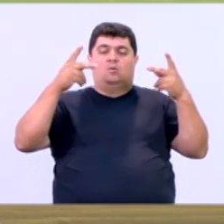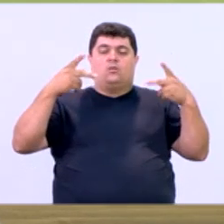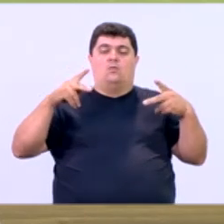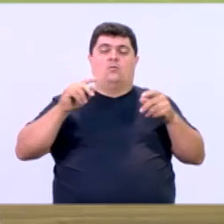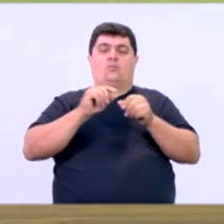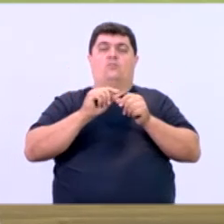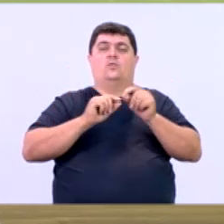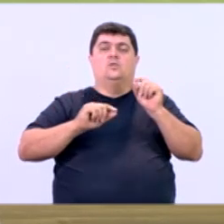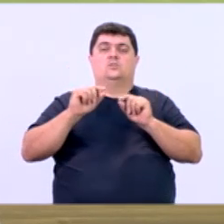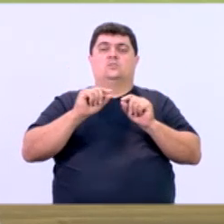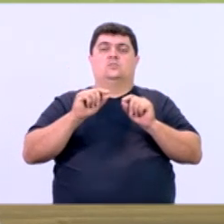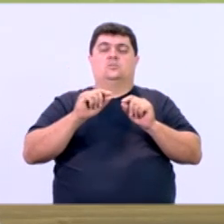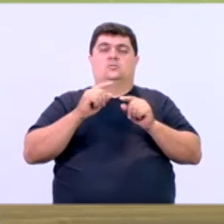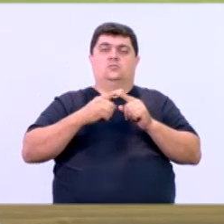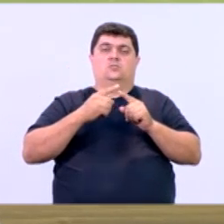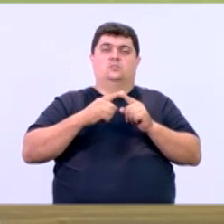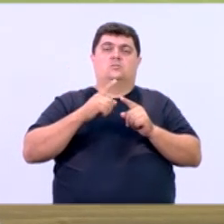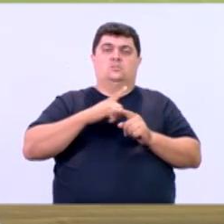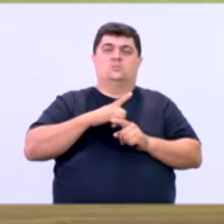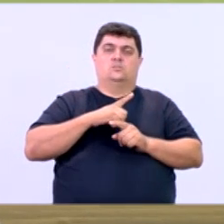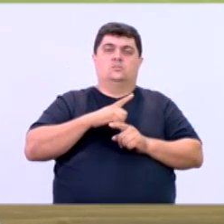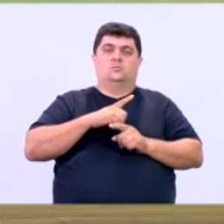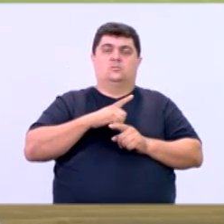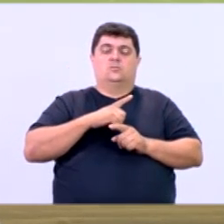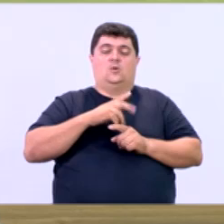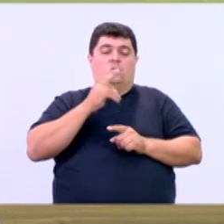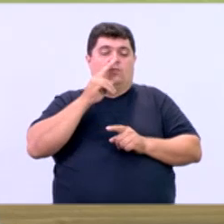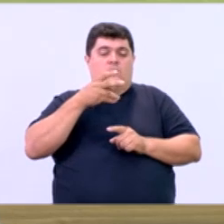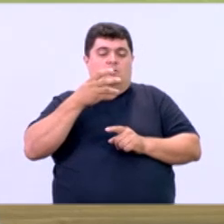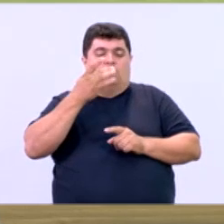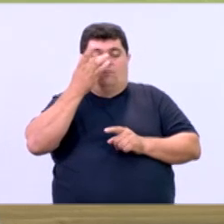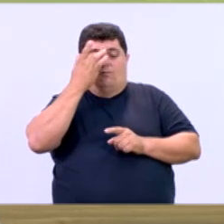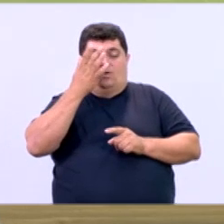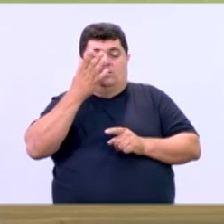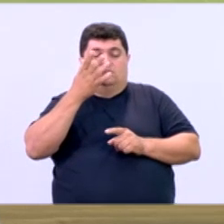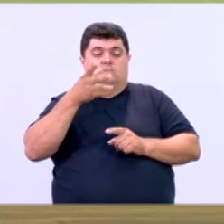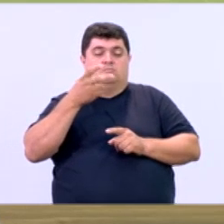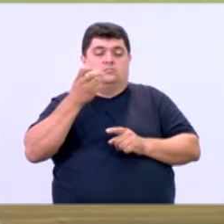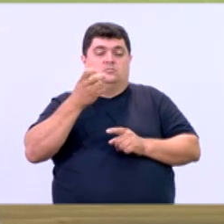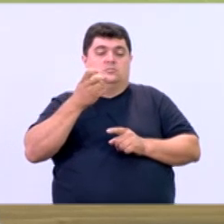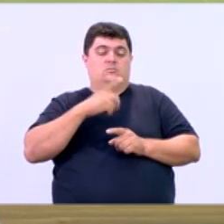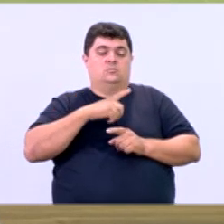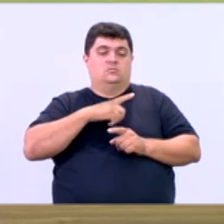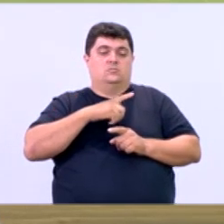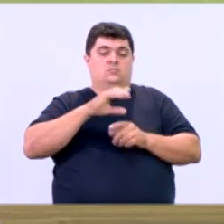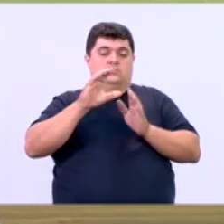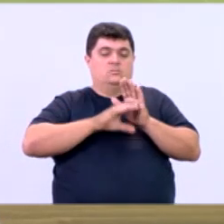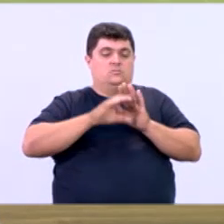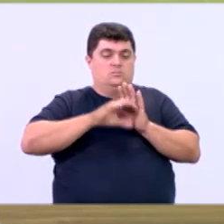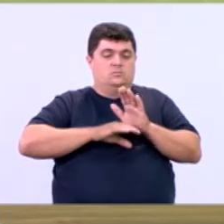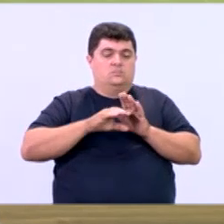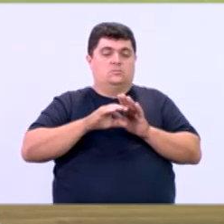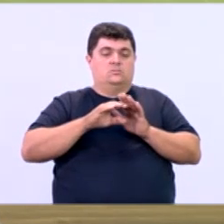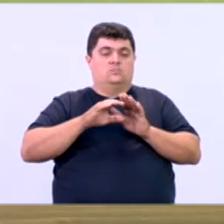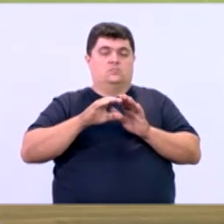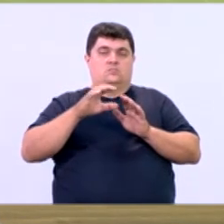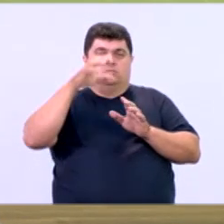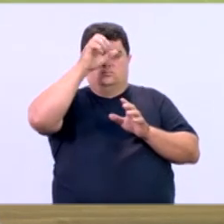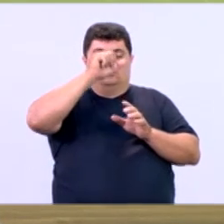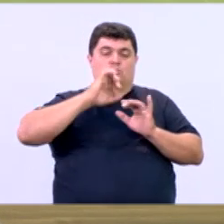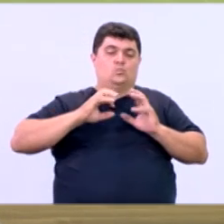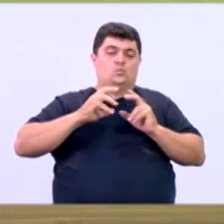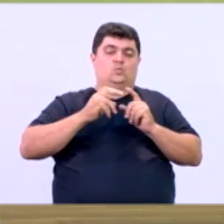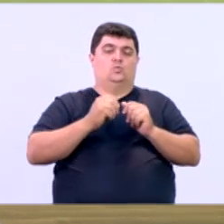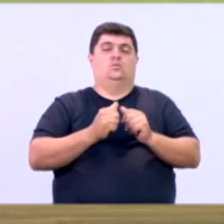código, né, para a gente avaliar o aprendizado em torno de todos os conceitos, tá, que